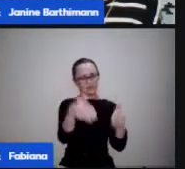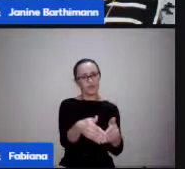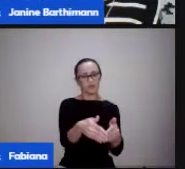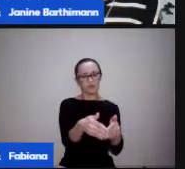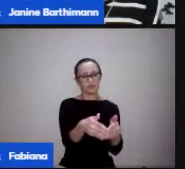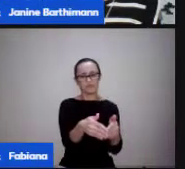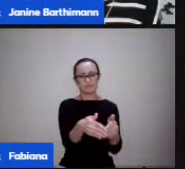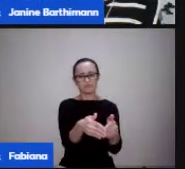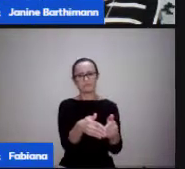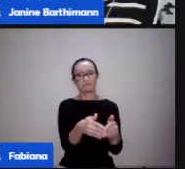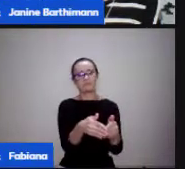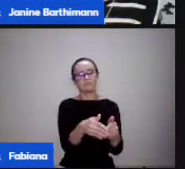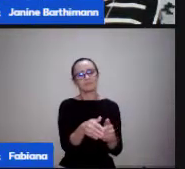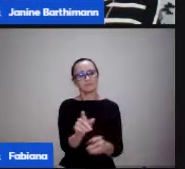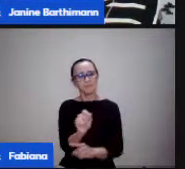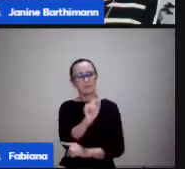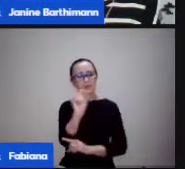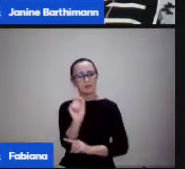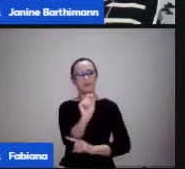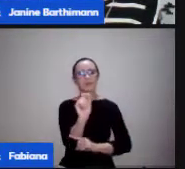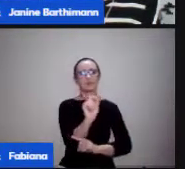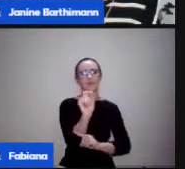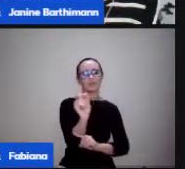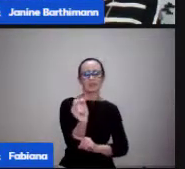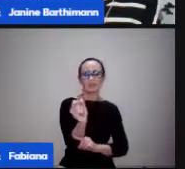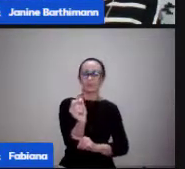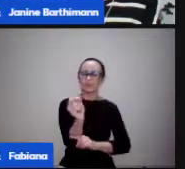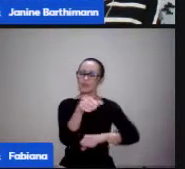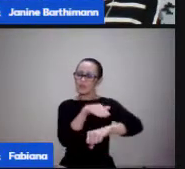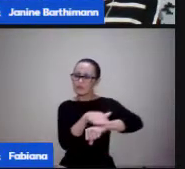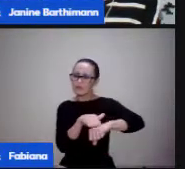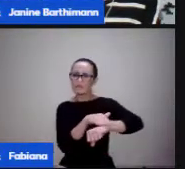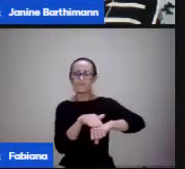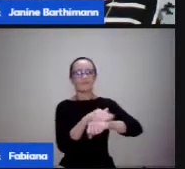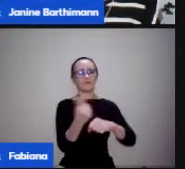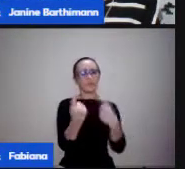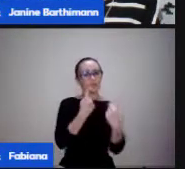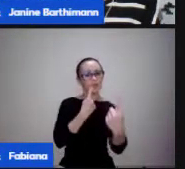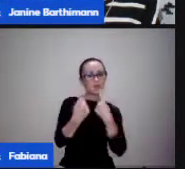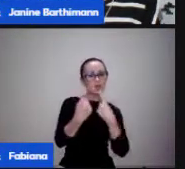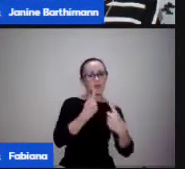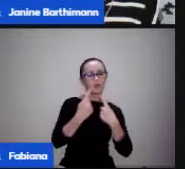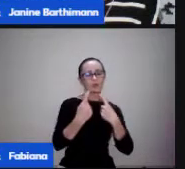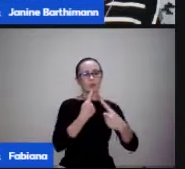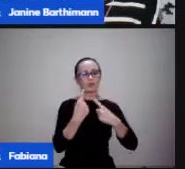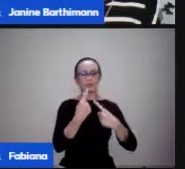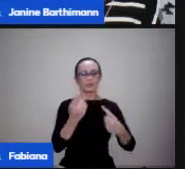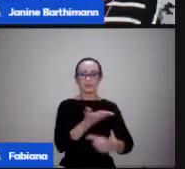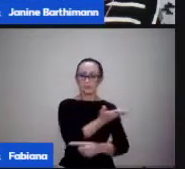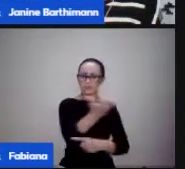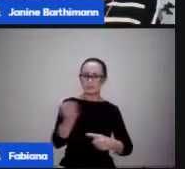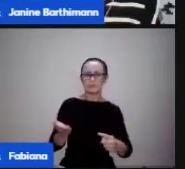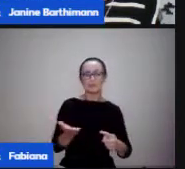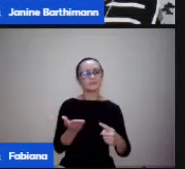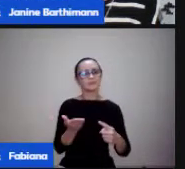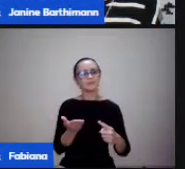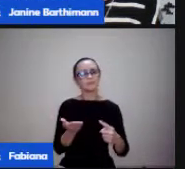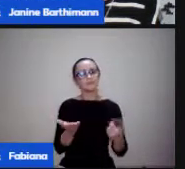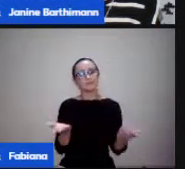munir, discutir com vocês, conversar com vocês, dialogar com vocês sobre essas